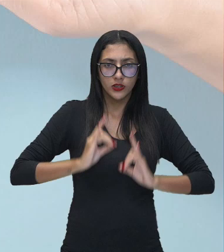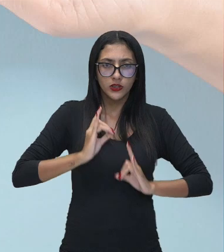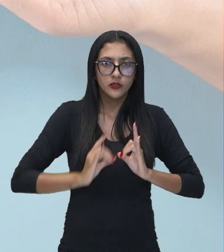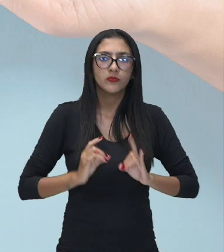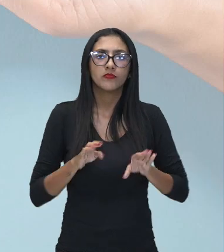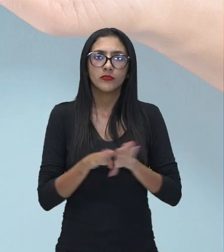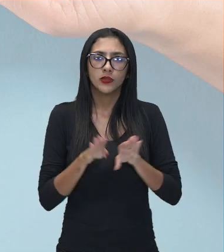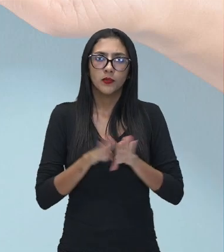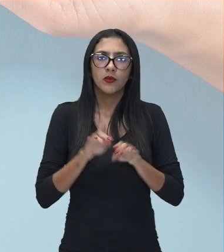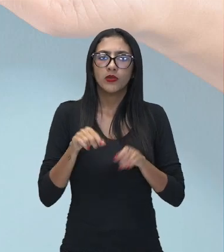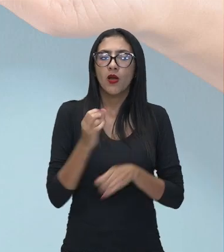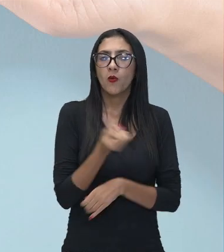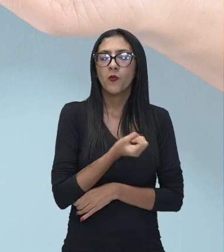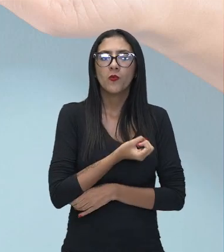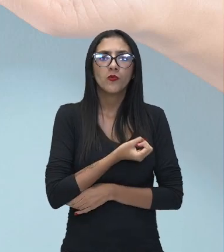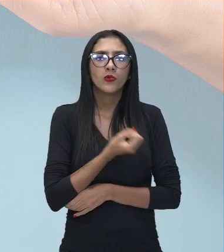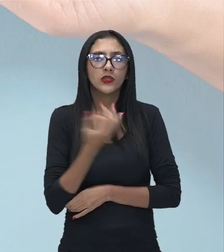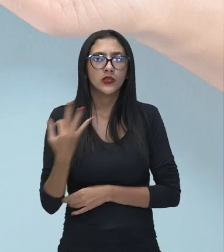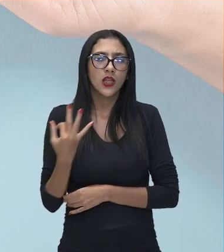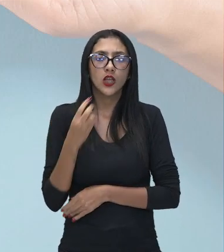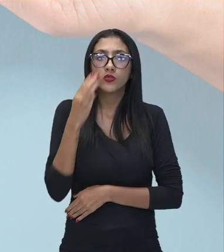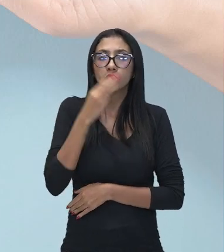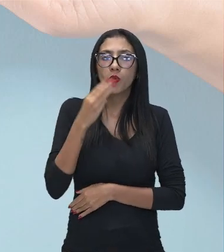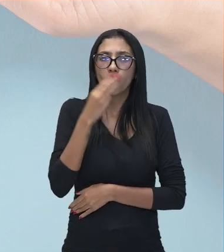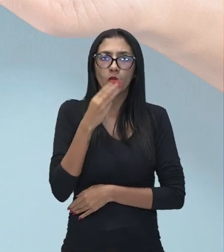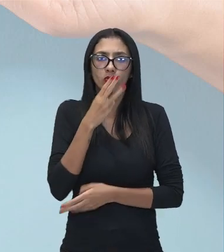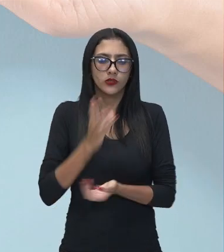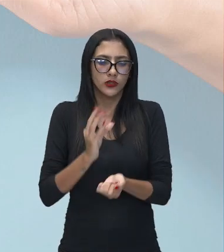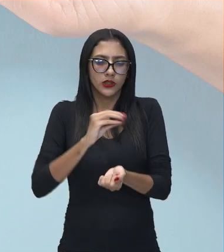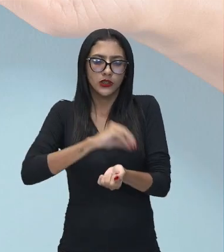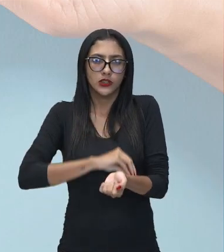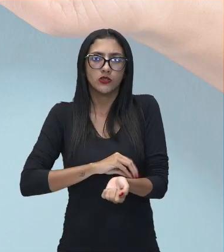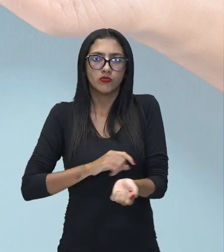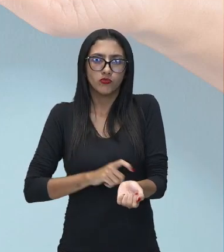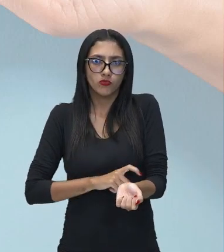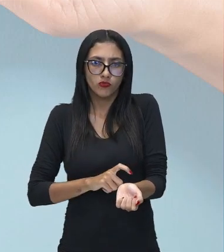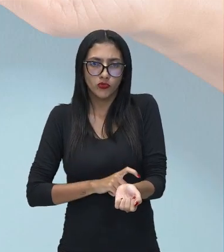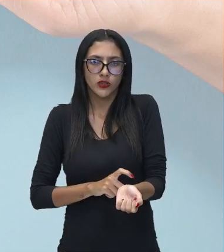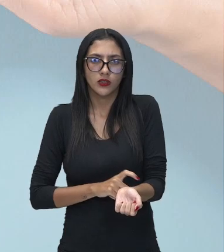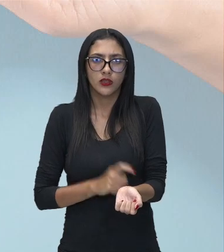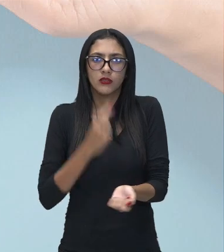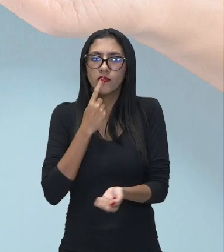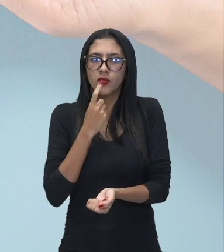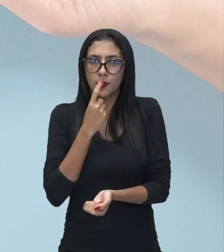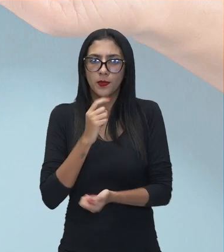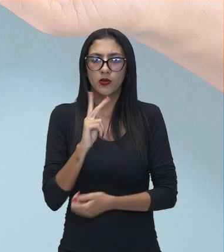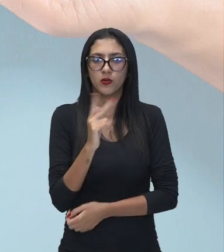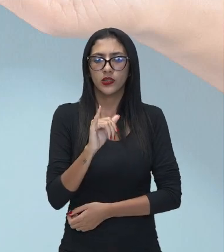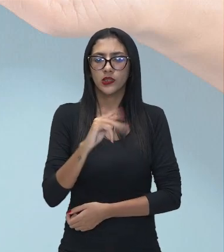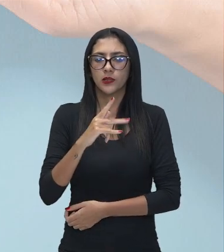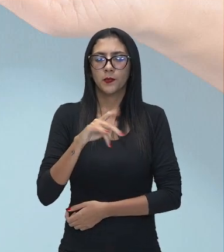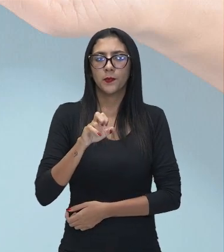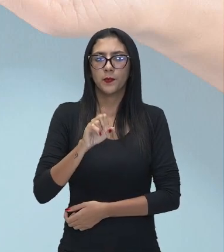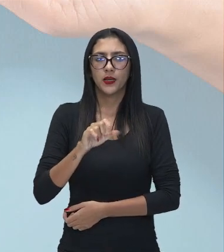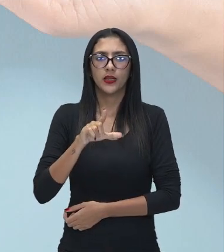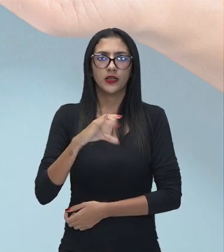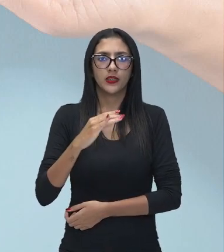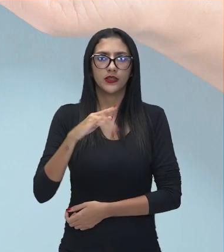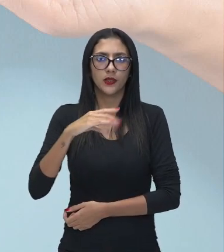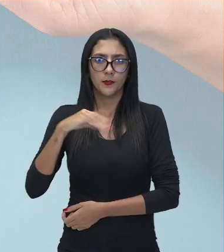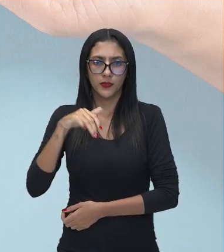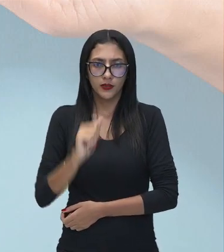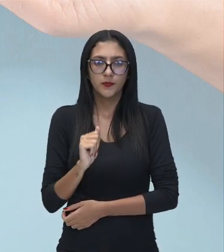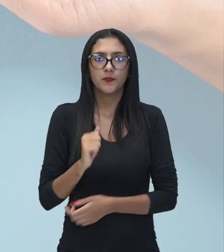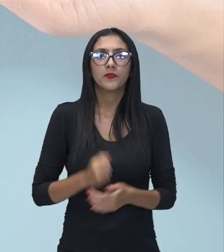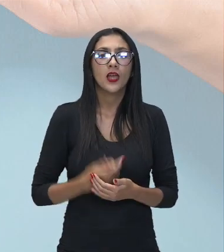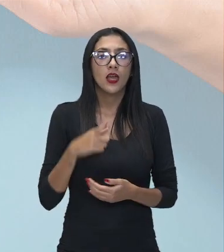por valores de glicose no sangue, elevados de glicose no sangue, a hiperglicemia. E a doença ela se desenvolve